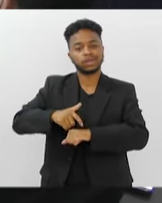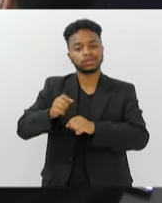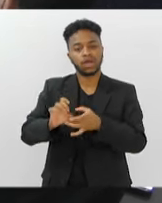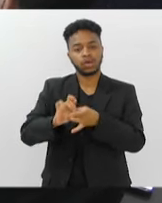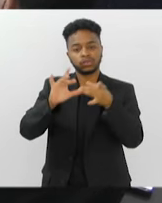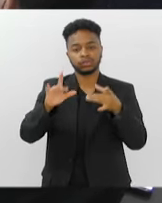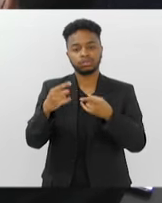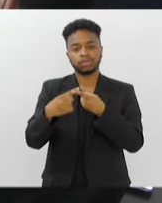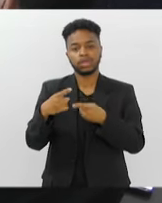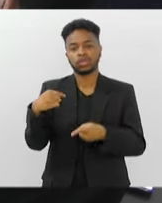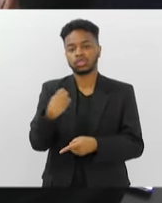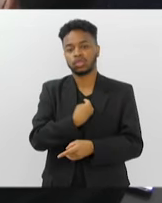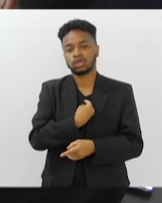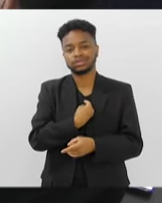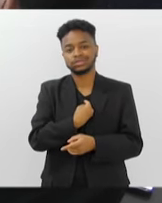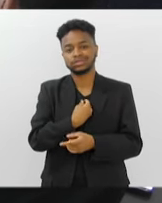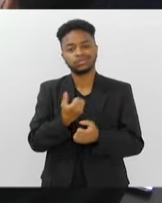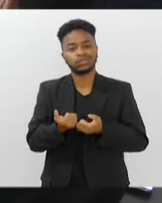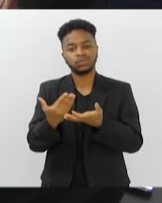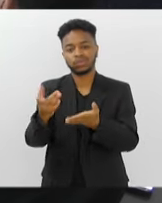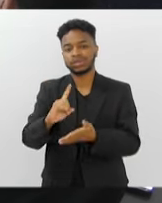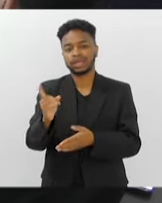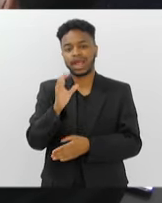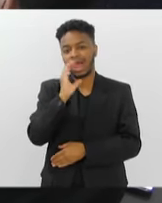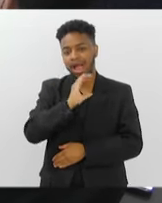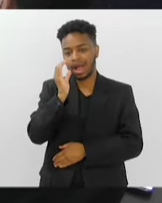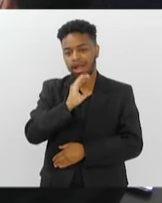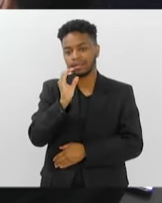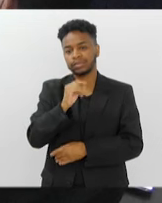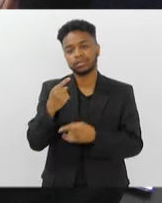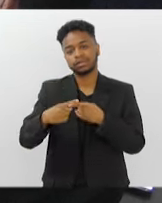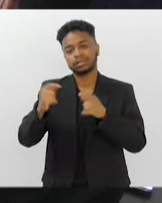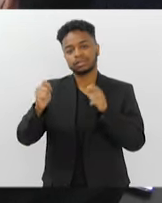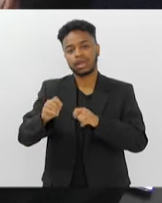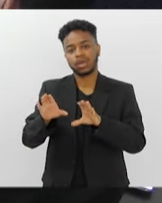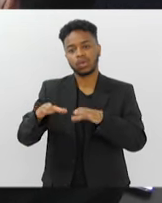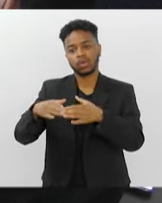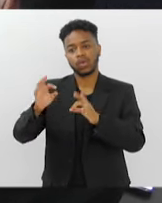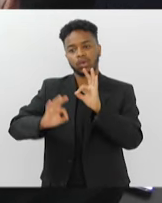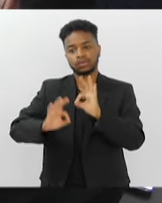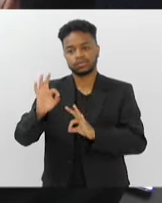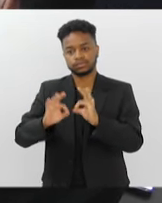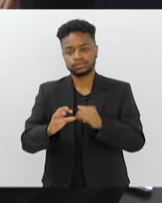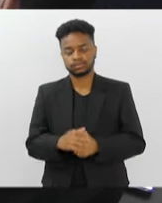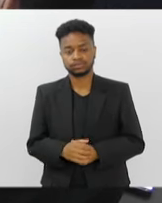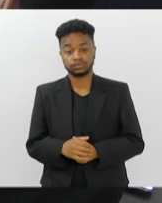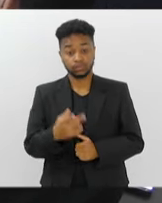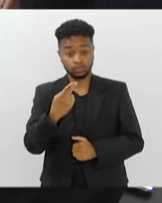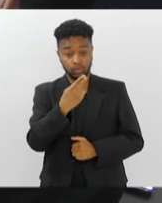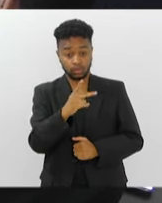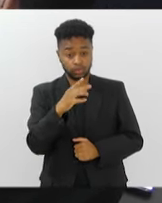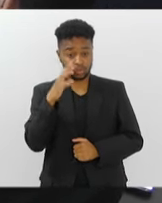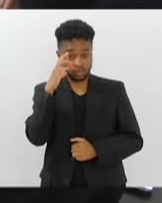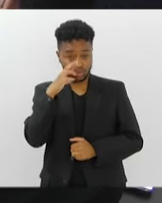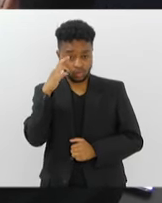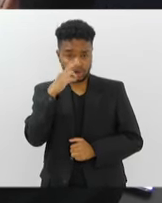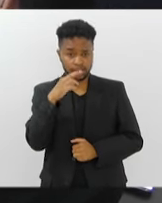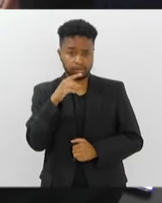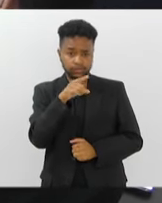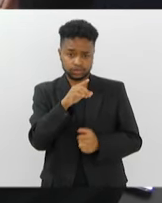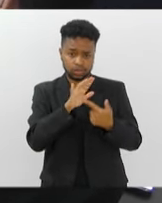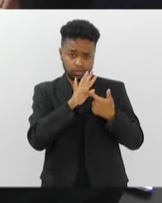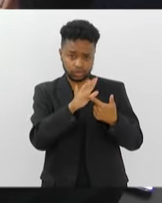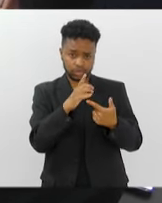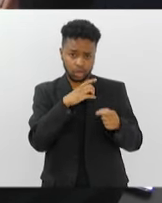emitimos autorização com tempo ávio para eles poderem se programar na sua vistoria secretário foi apontado alguma obra